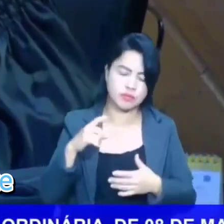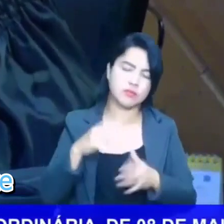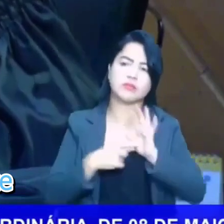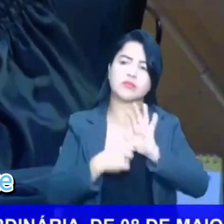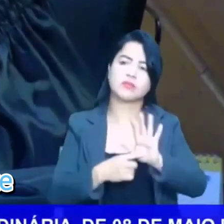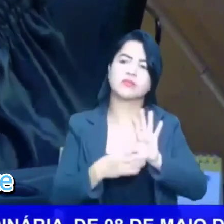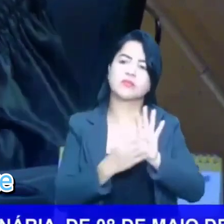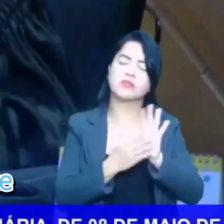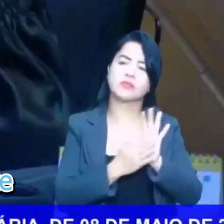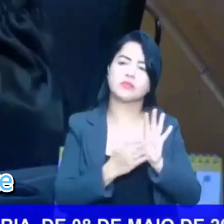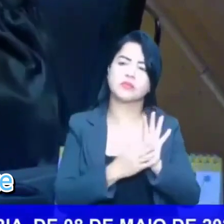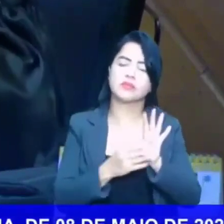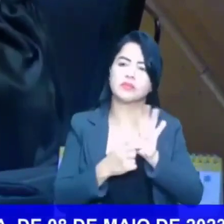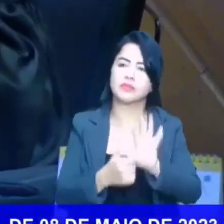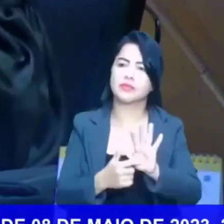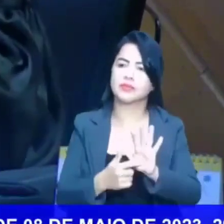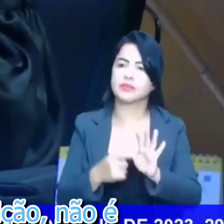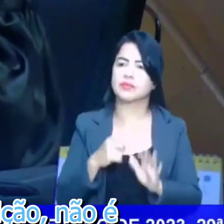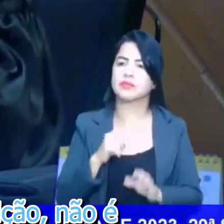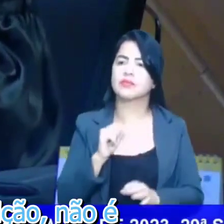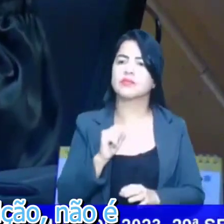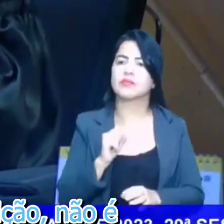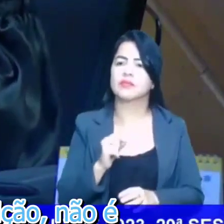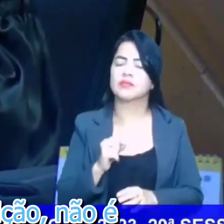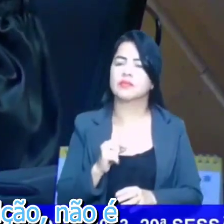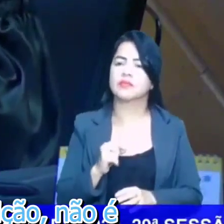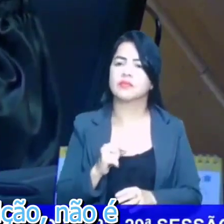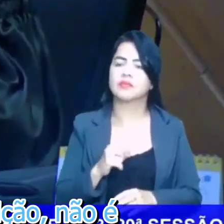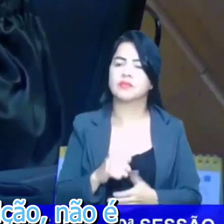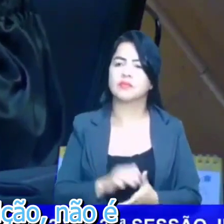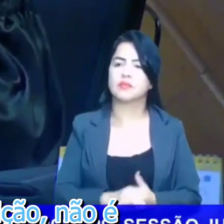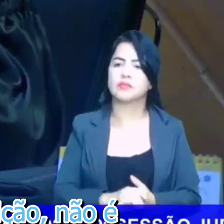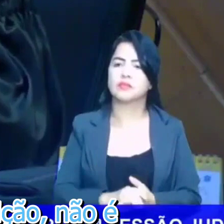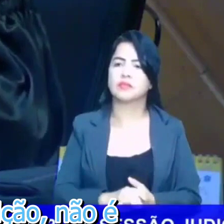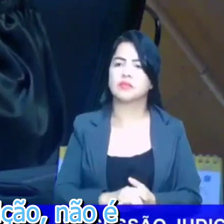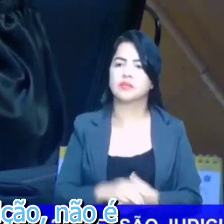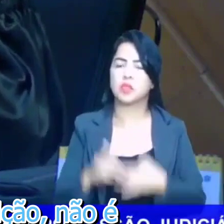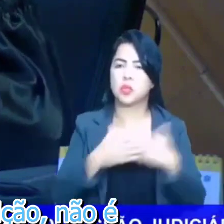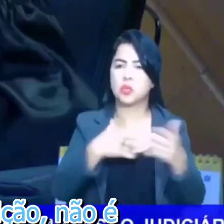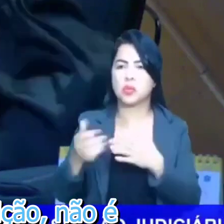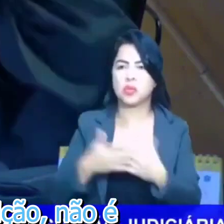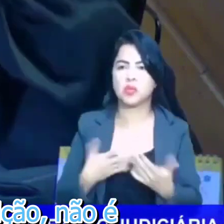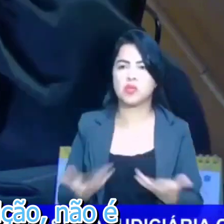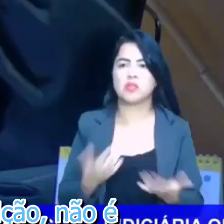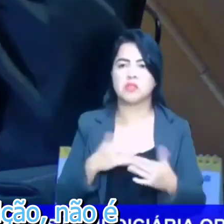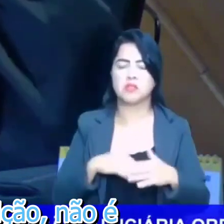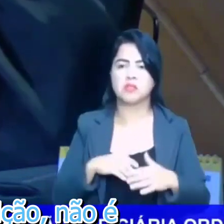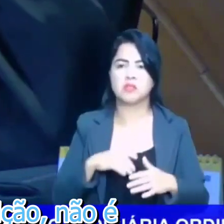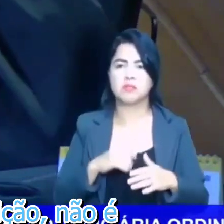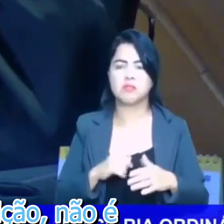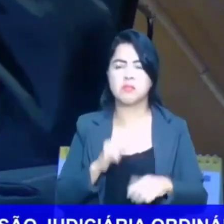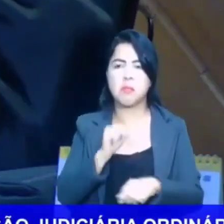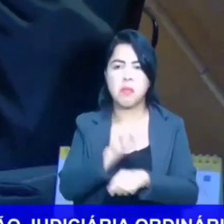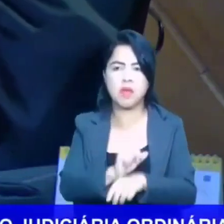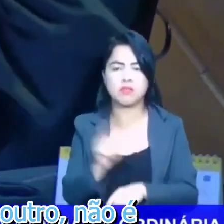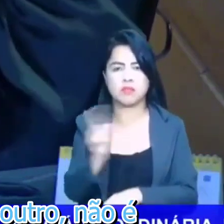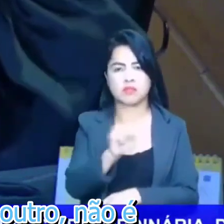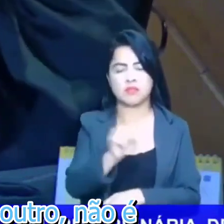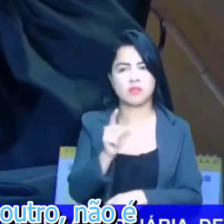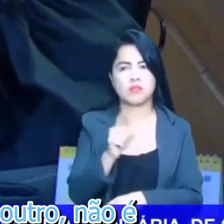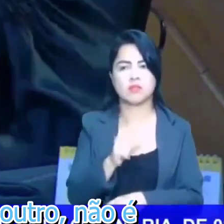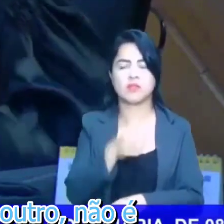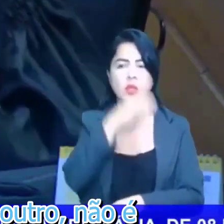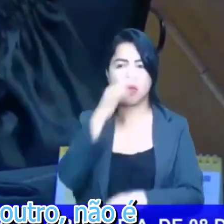que enfatize. Aqui não se está tratando de qualquer exceção de suspeição. Não é isso. Ninguém